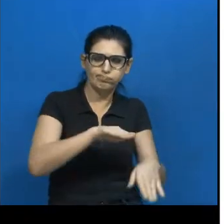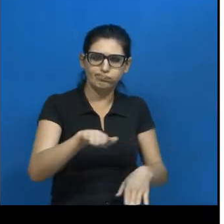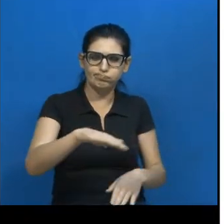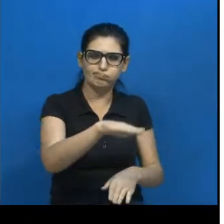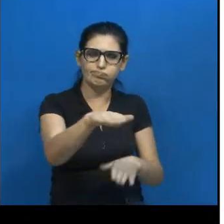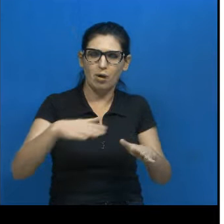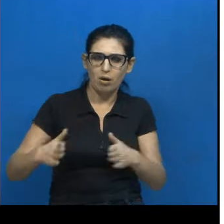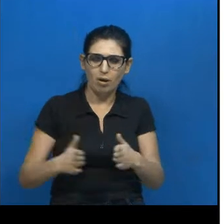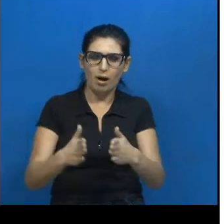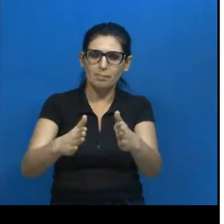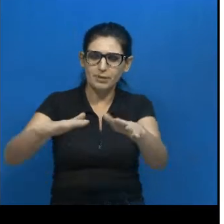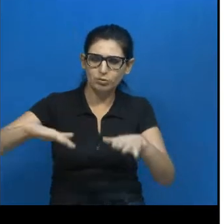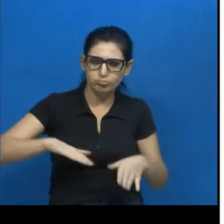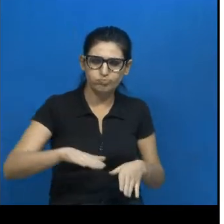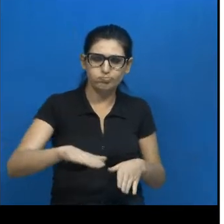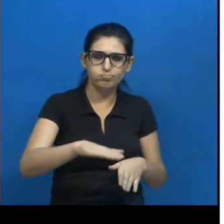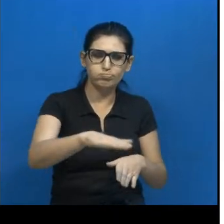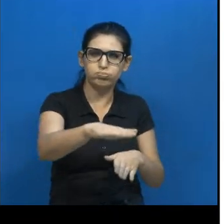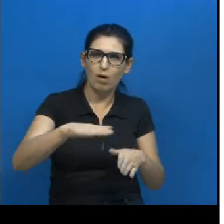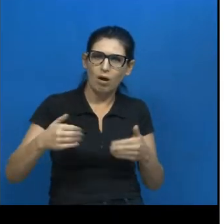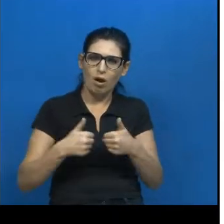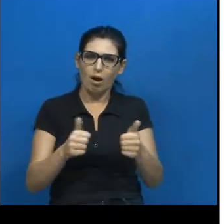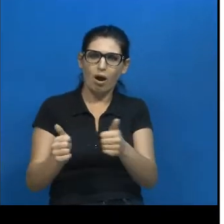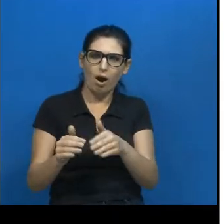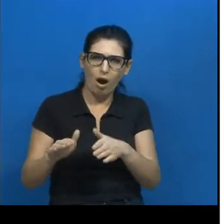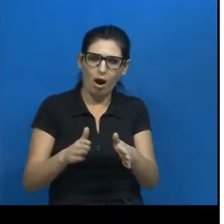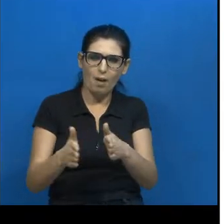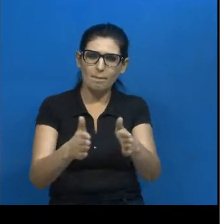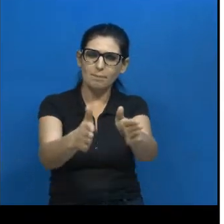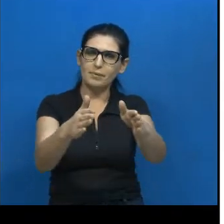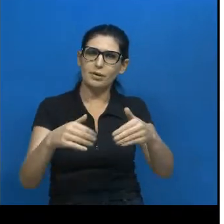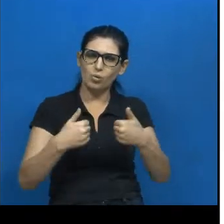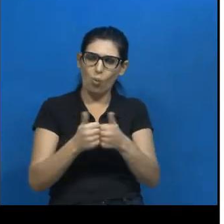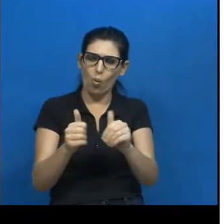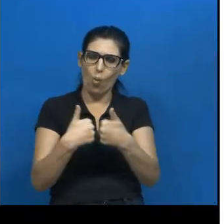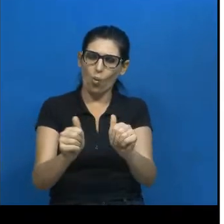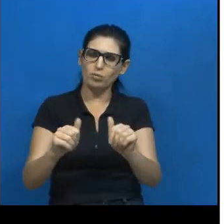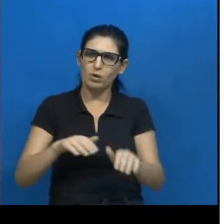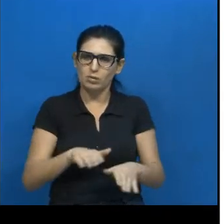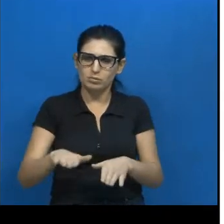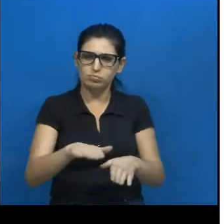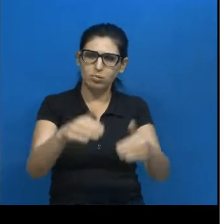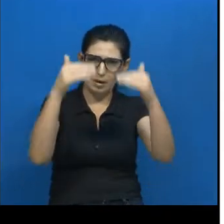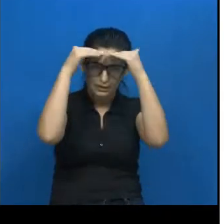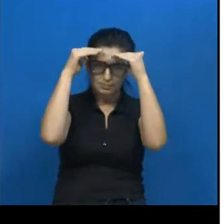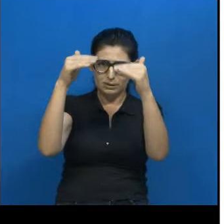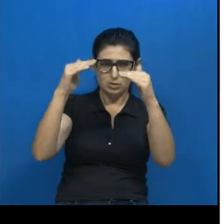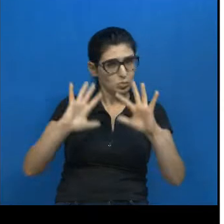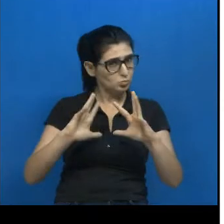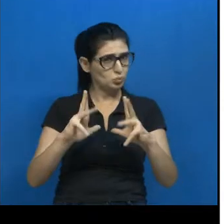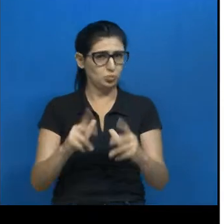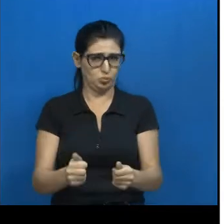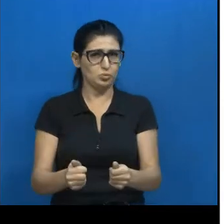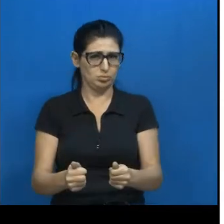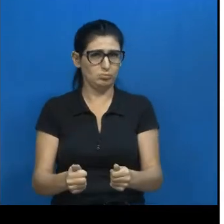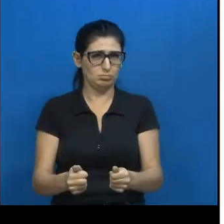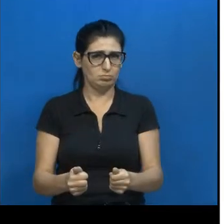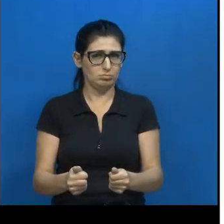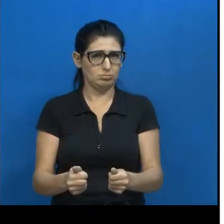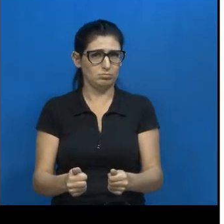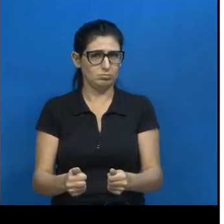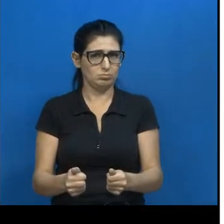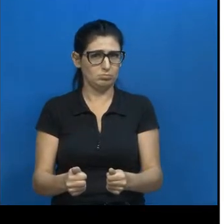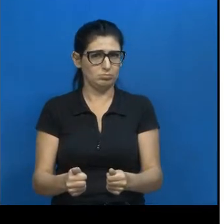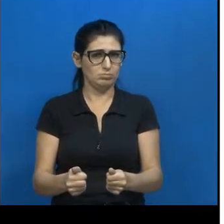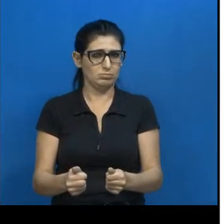que vai explicar com mais detalhe, cara, está respeitando tudo que for possível, né? Então, a operação que nós estou